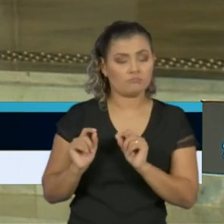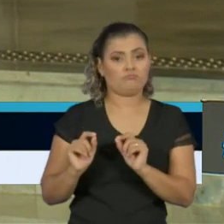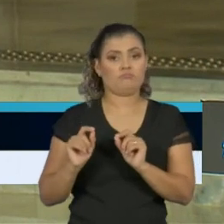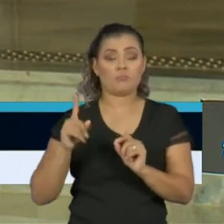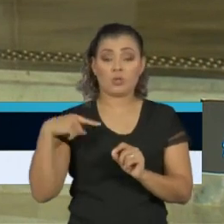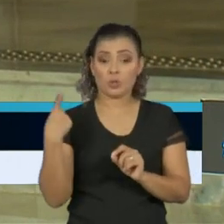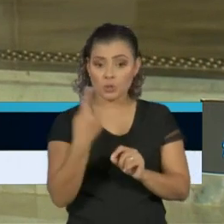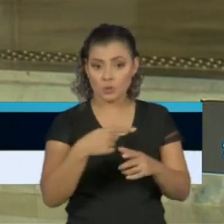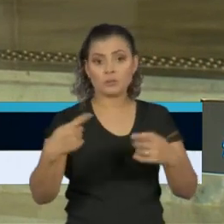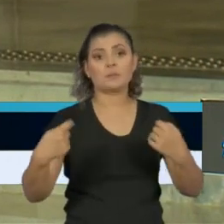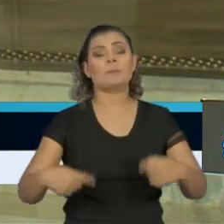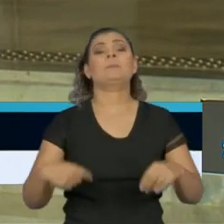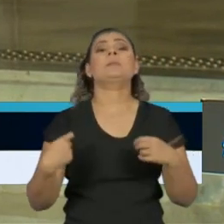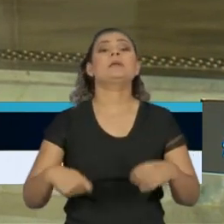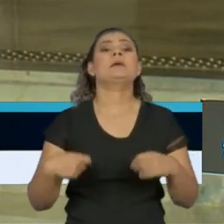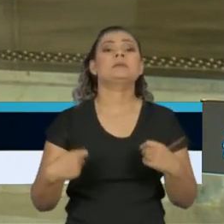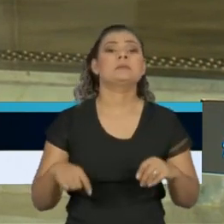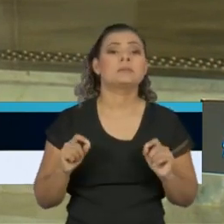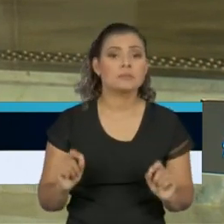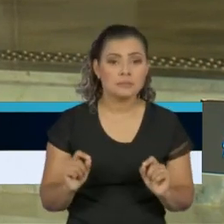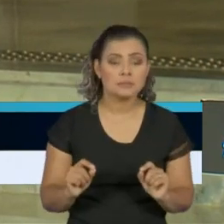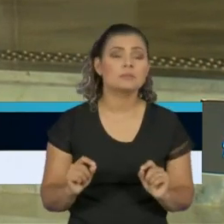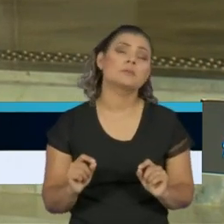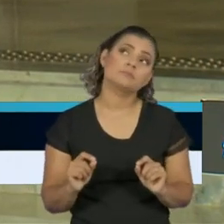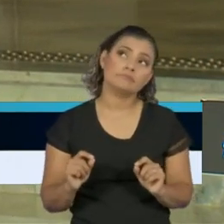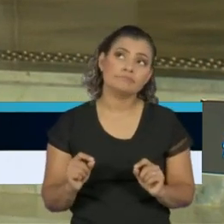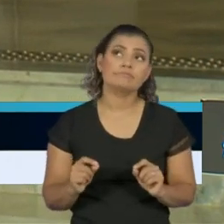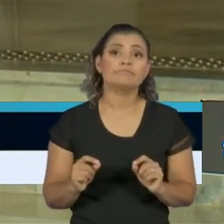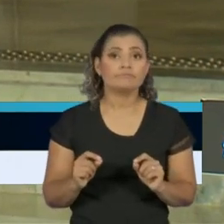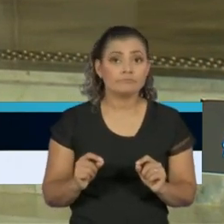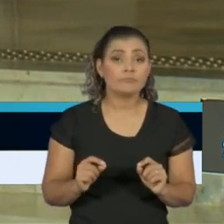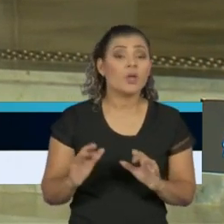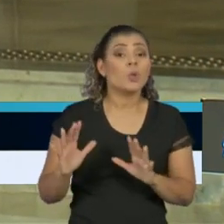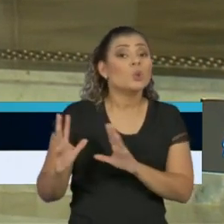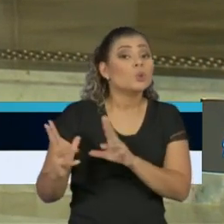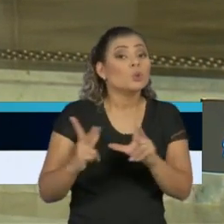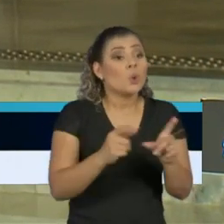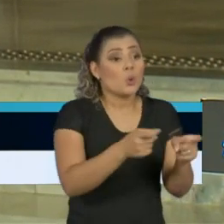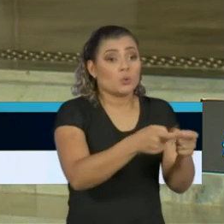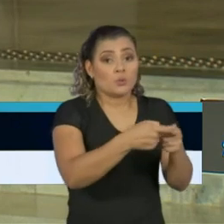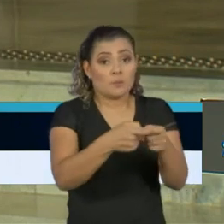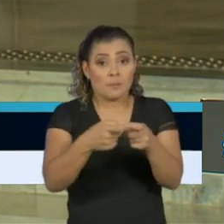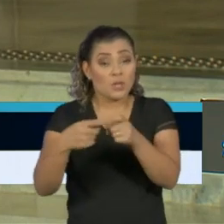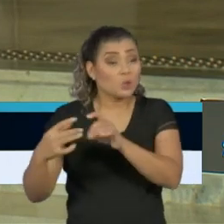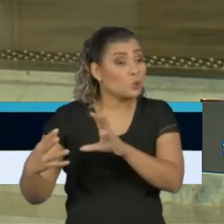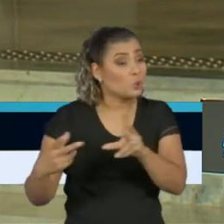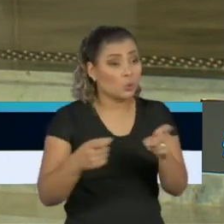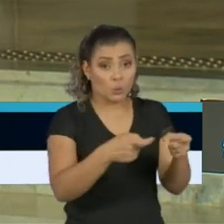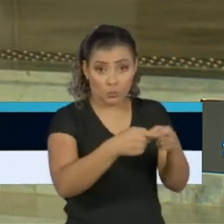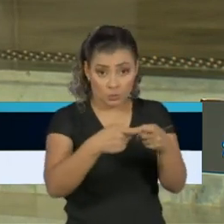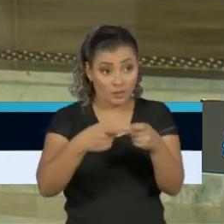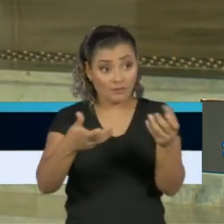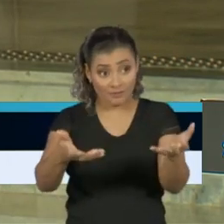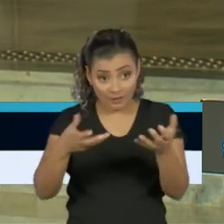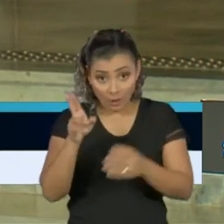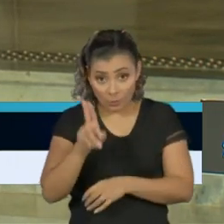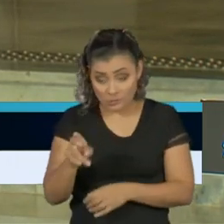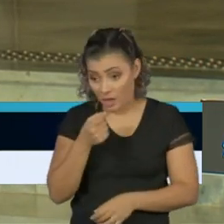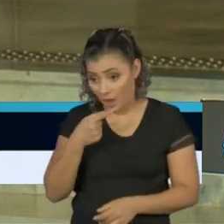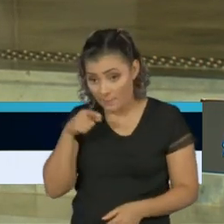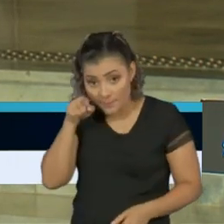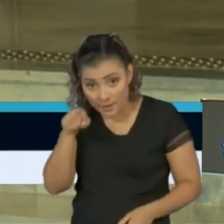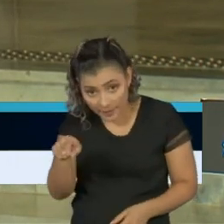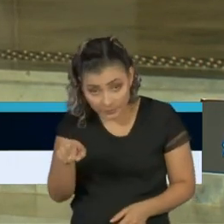nós deveríamos indicar a todos os médicos que queiram receitar e os pacientes